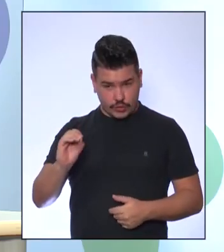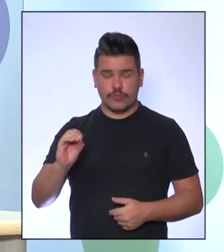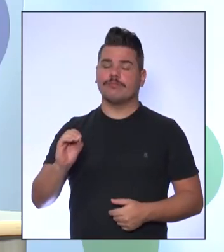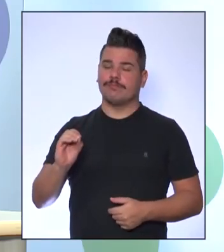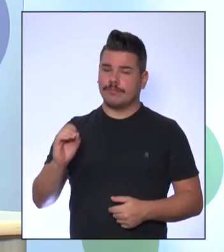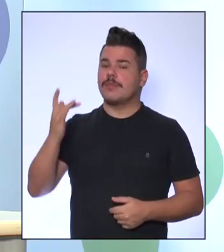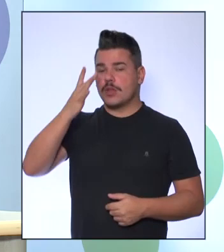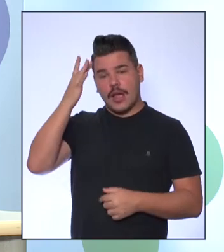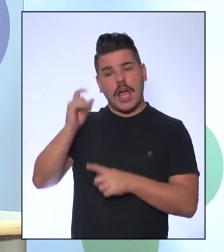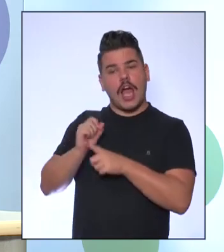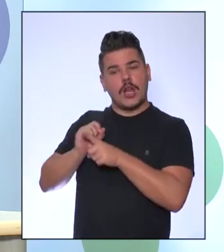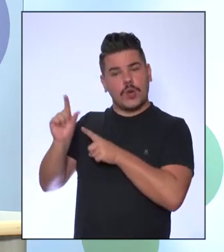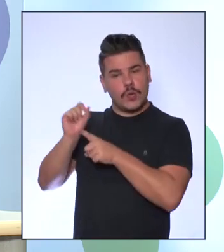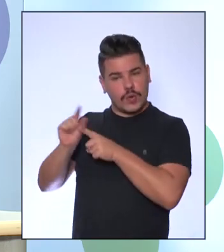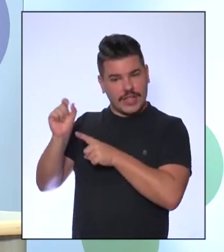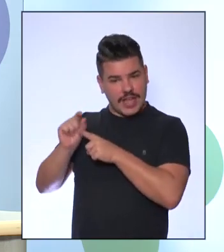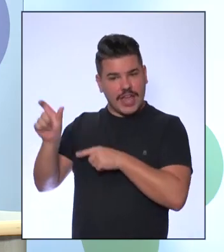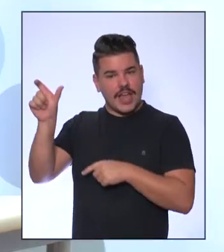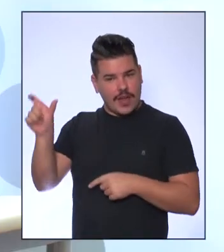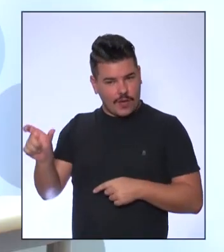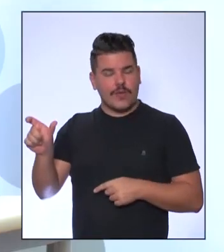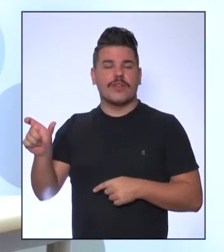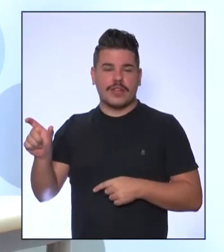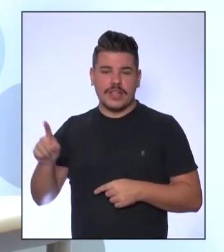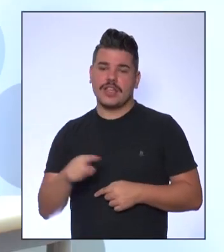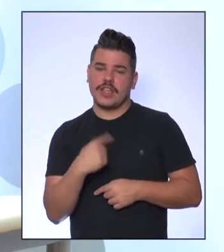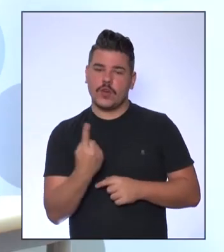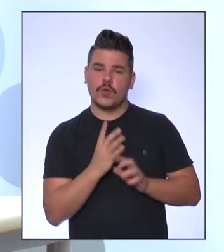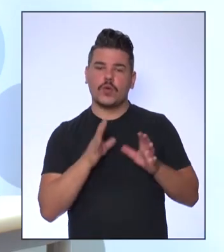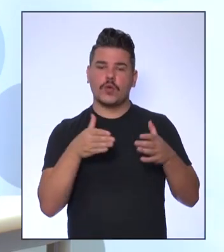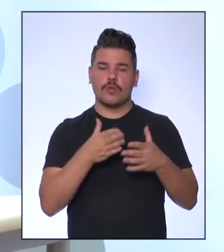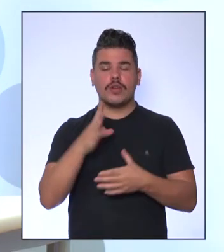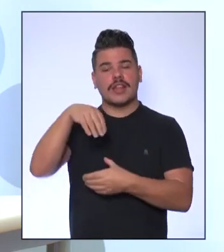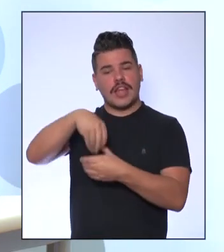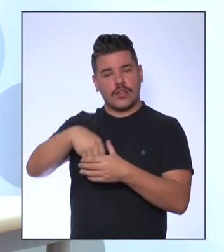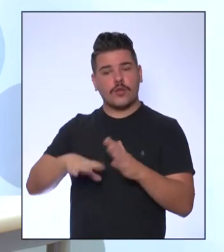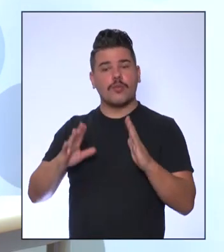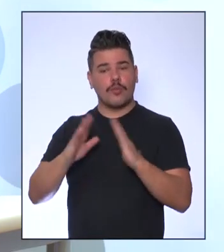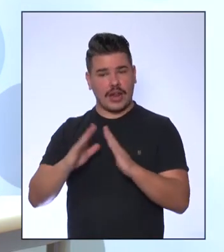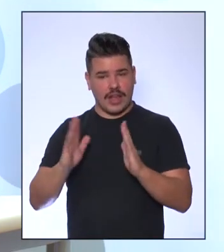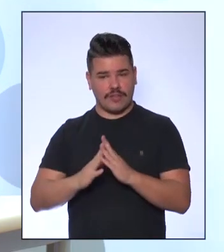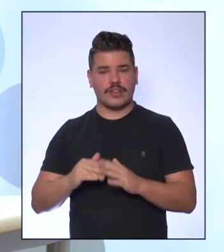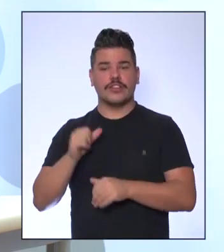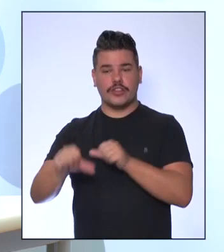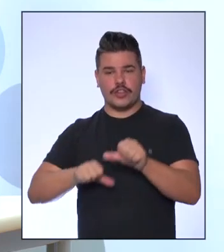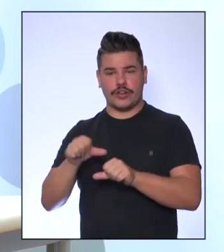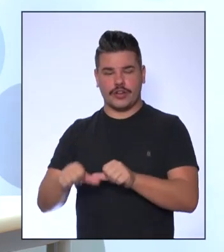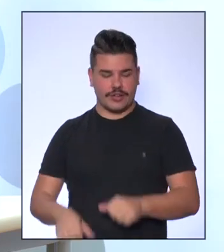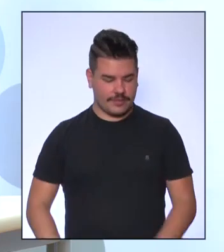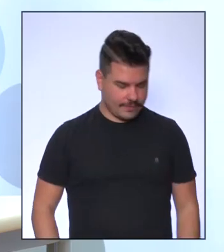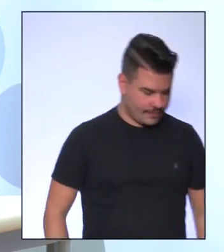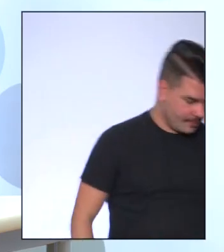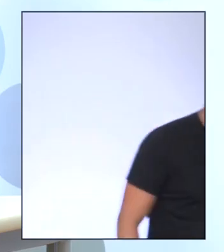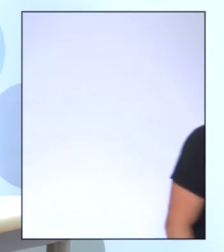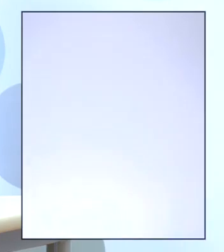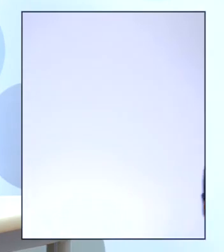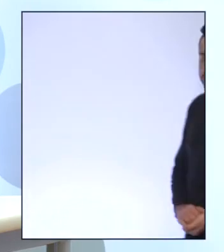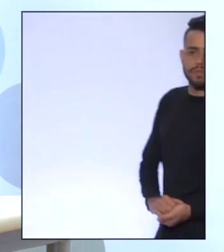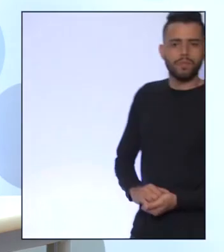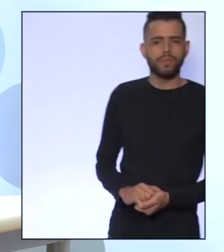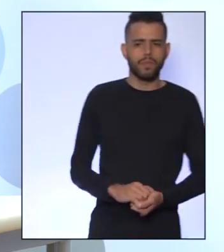aluguel para o dono do cortiço e elas moravam lá, nesse cortiço. Existiam ex-escravos, imigrantes,